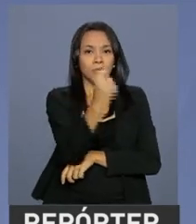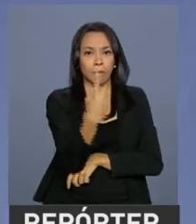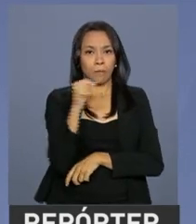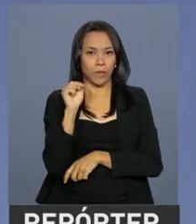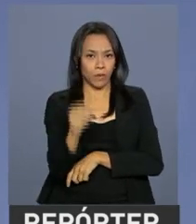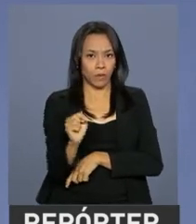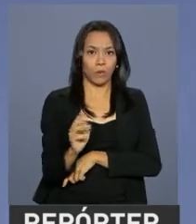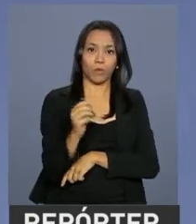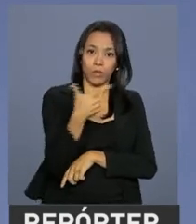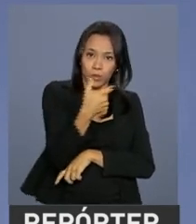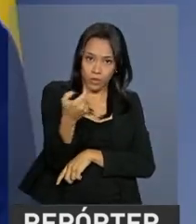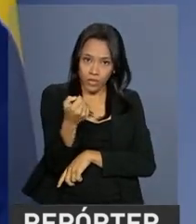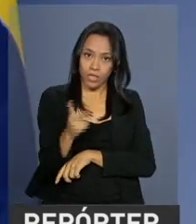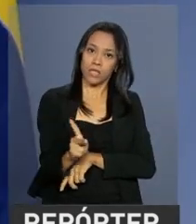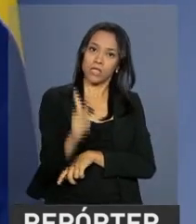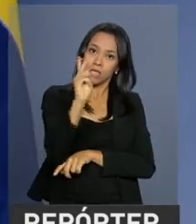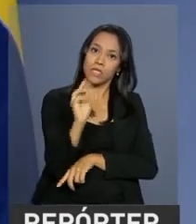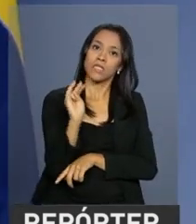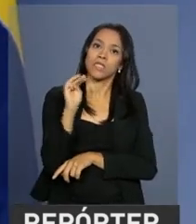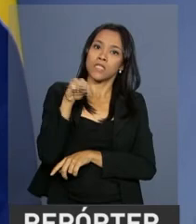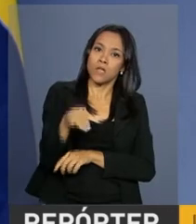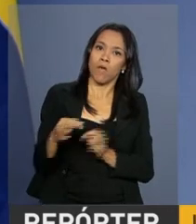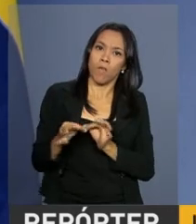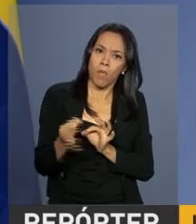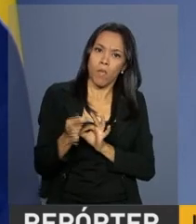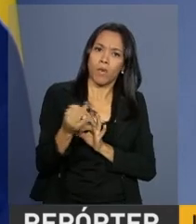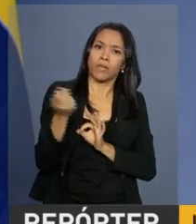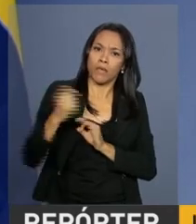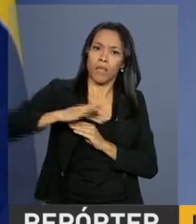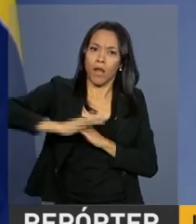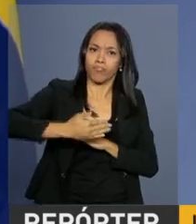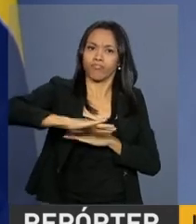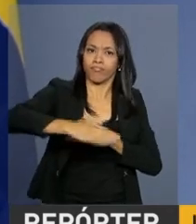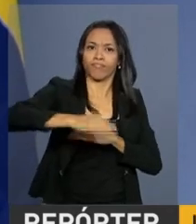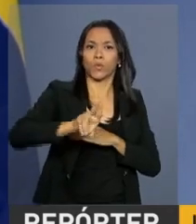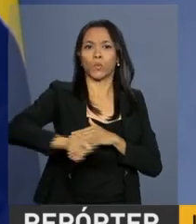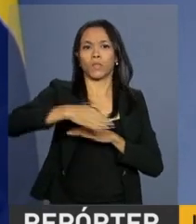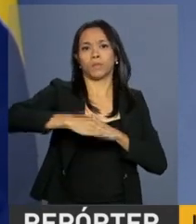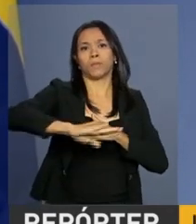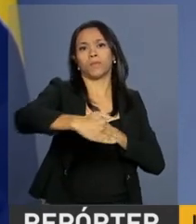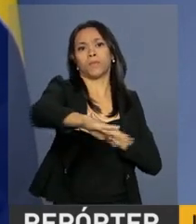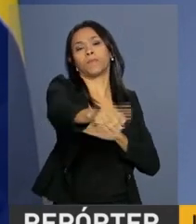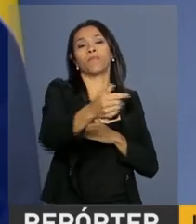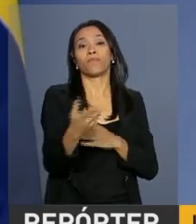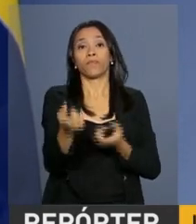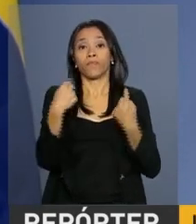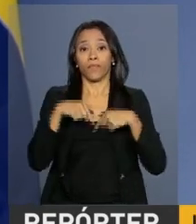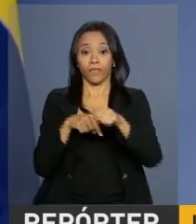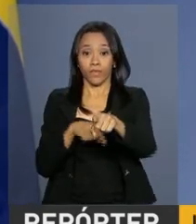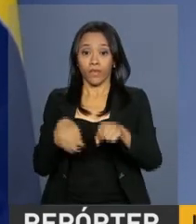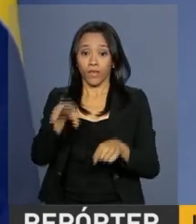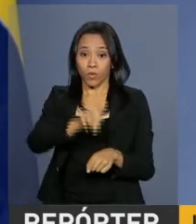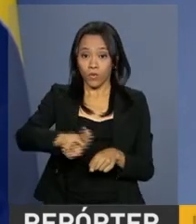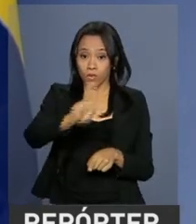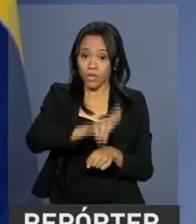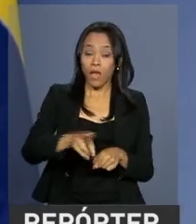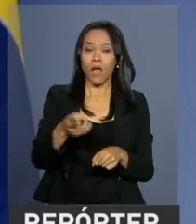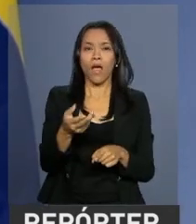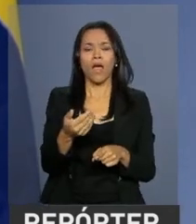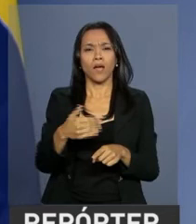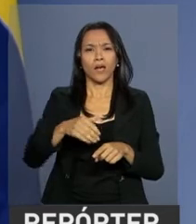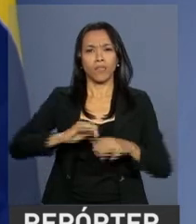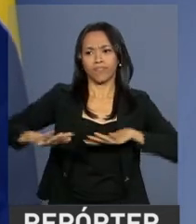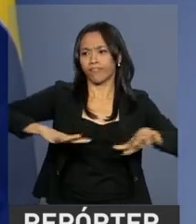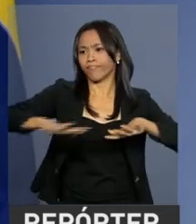quilômetros para navegação um potencial extraordinário para o desenvolvimento da atividade econômica nas regiões próximas do